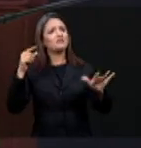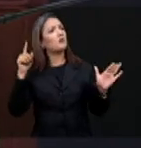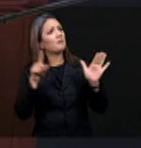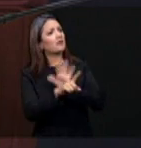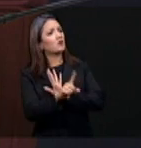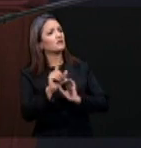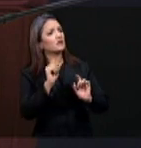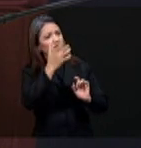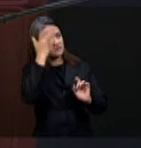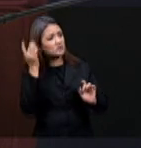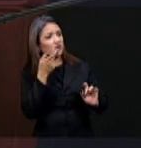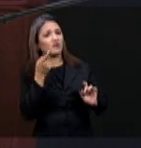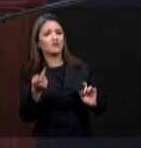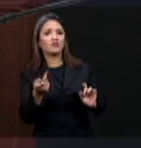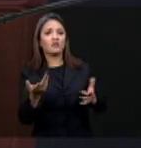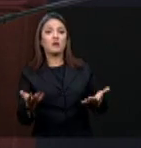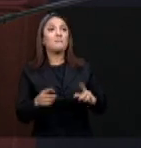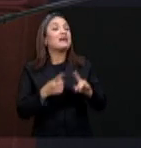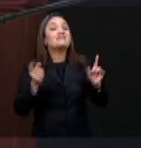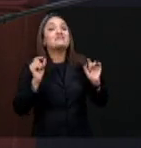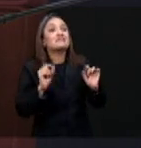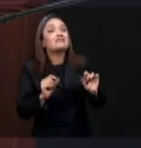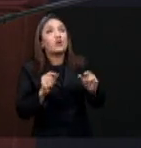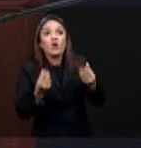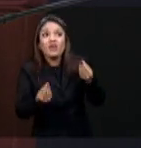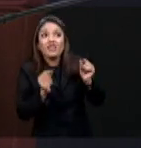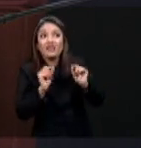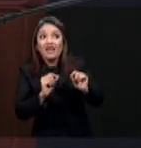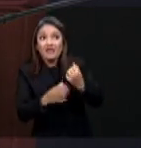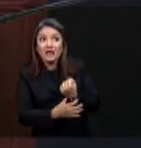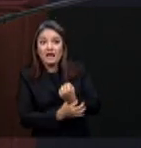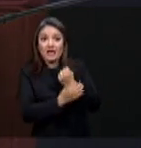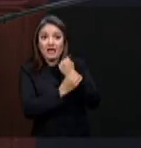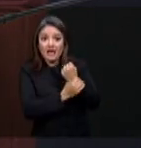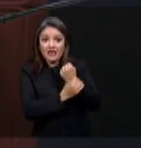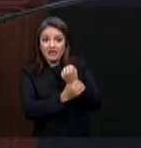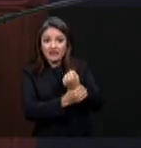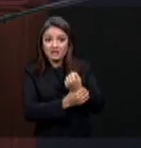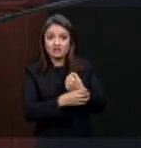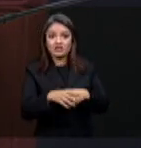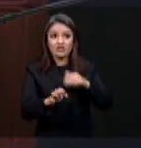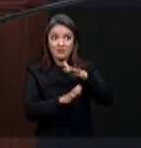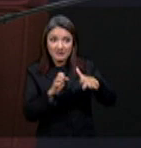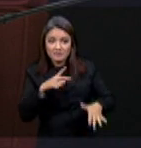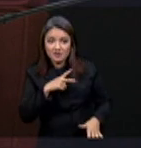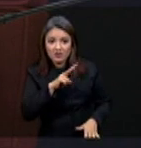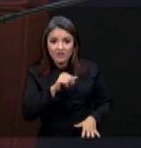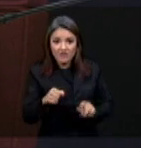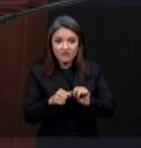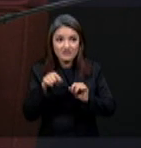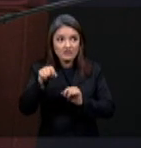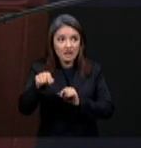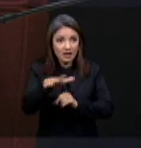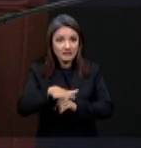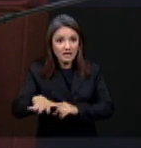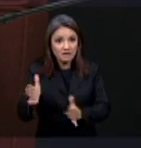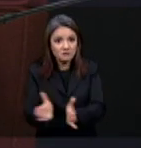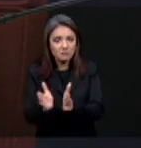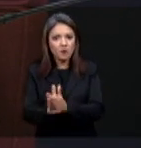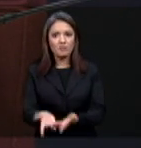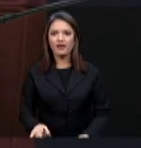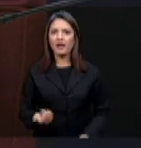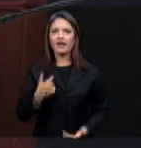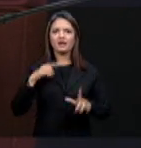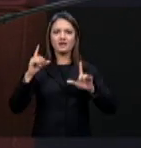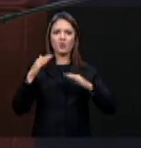entrevistados que defendiam essa concessão Mas quem vai garantir que o setor privado vai fazer saneamento nas áreas carentes e eu ficava em casa